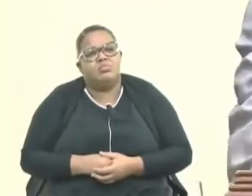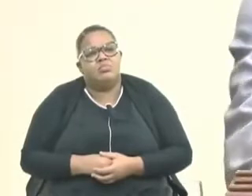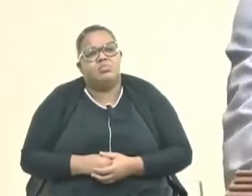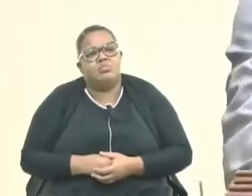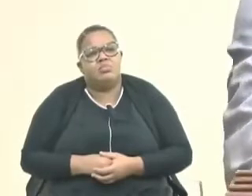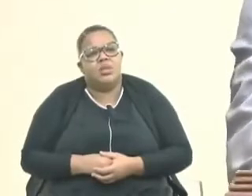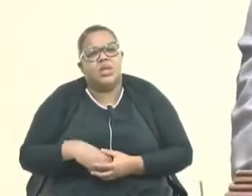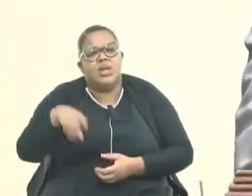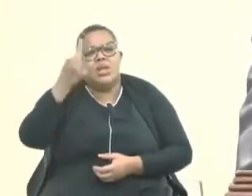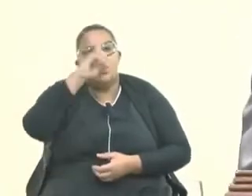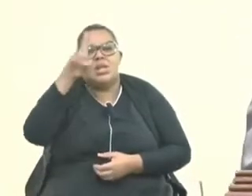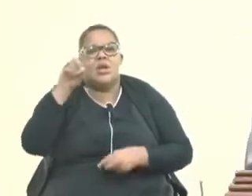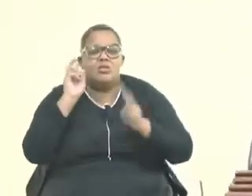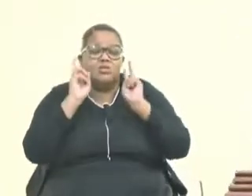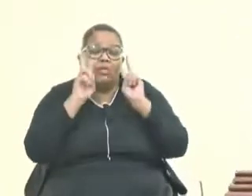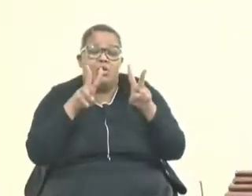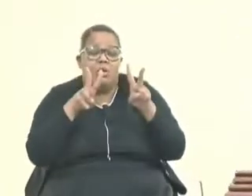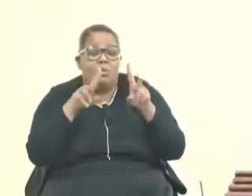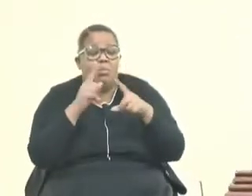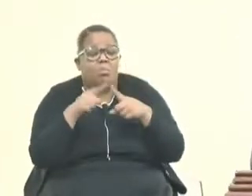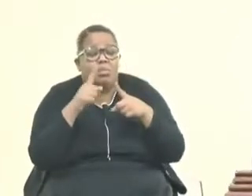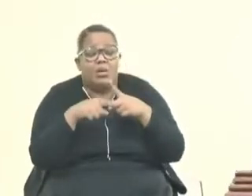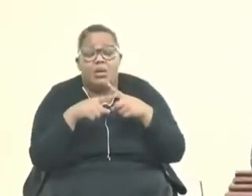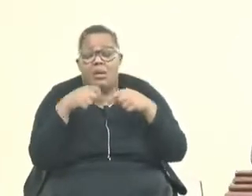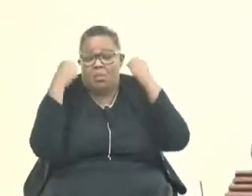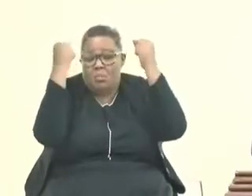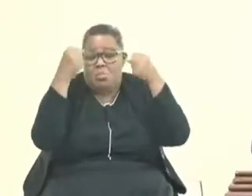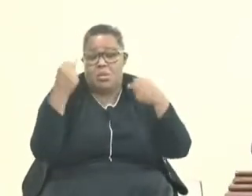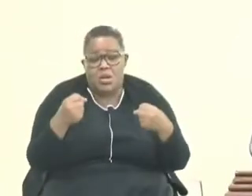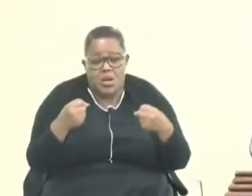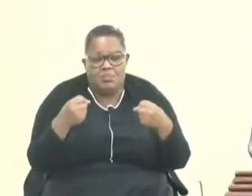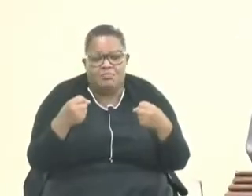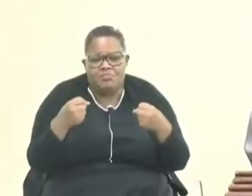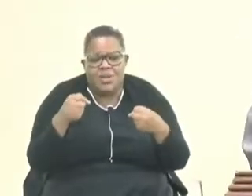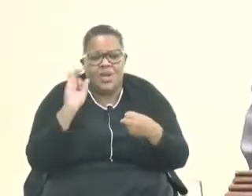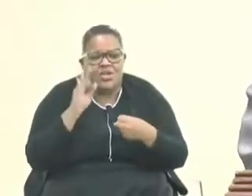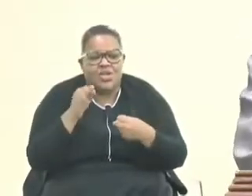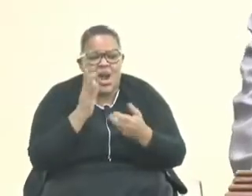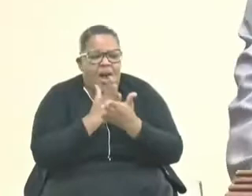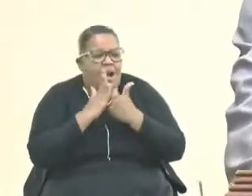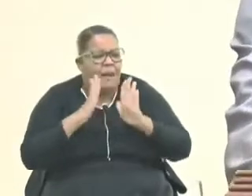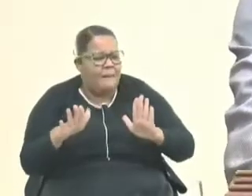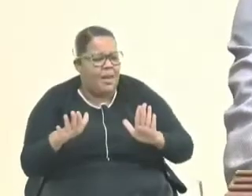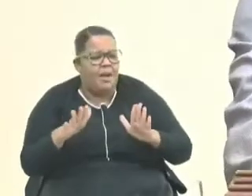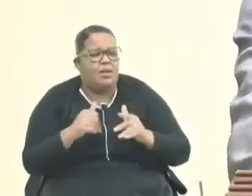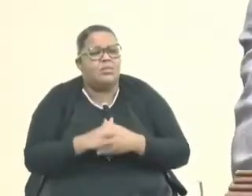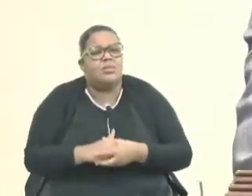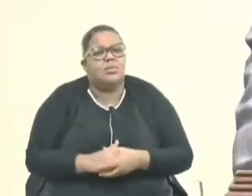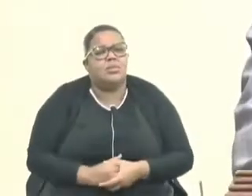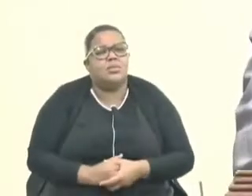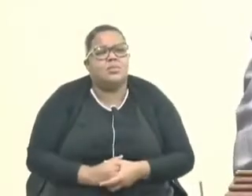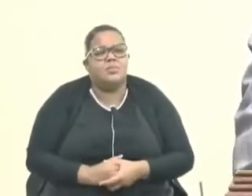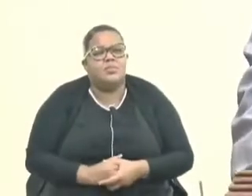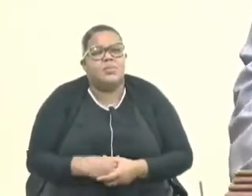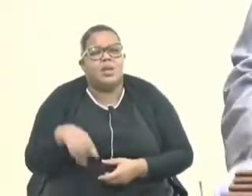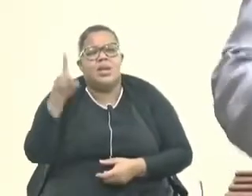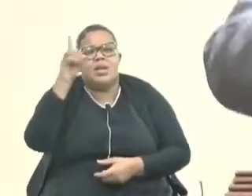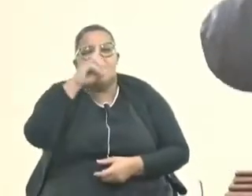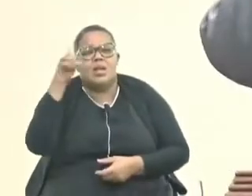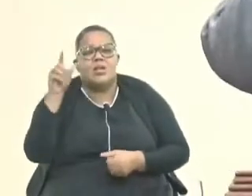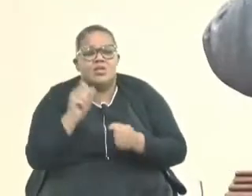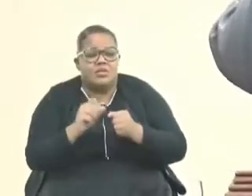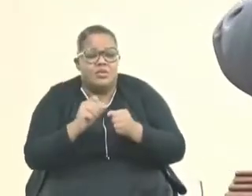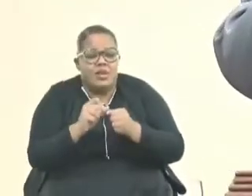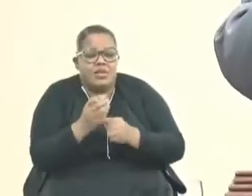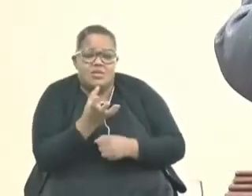Deus não olhou para autoridade já desgastada de ele o tempo então seu